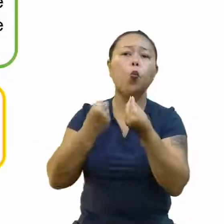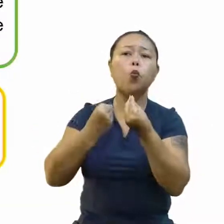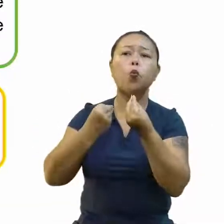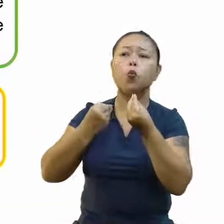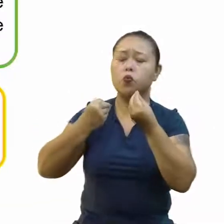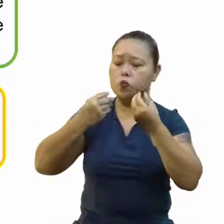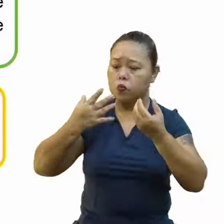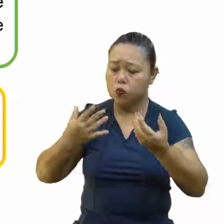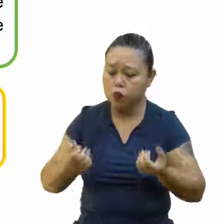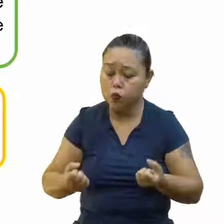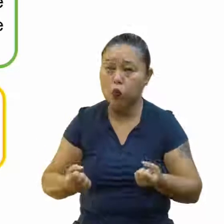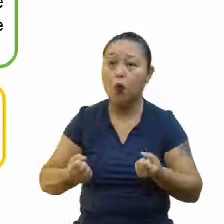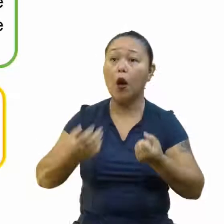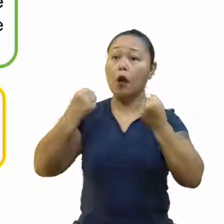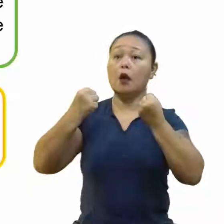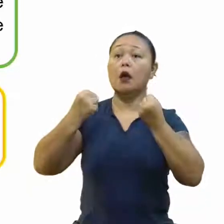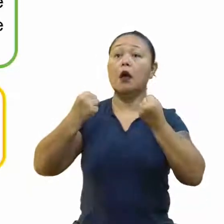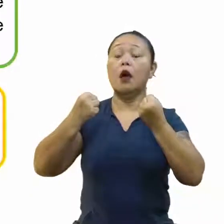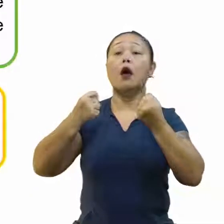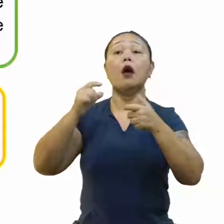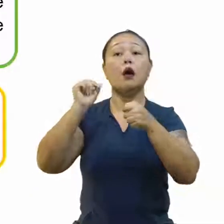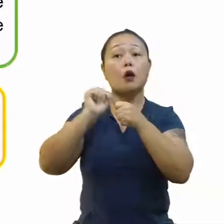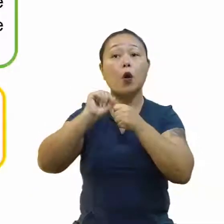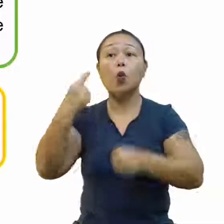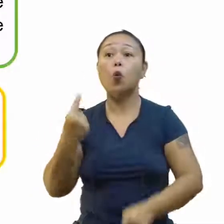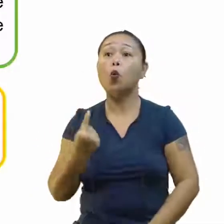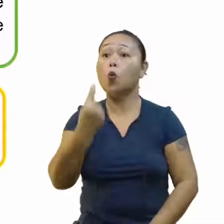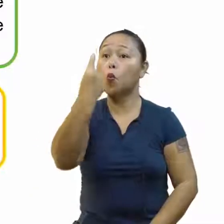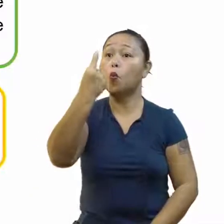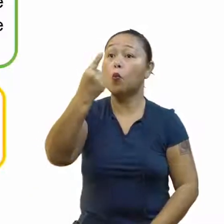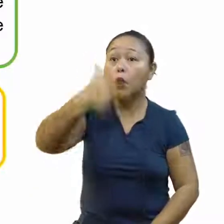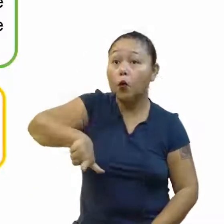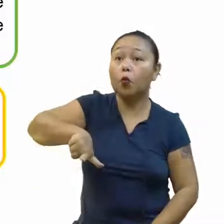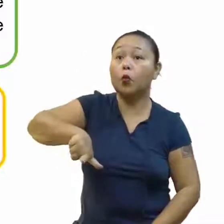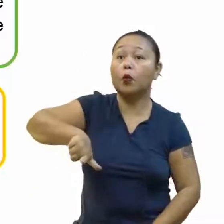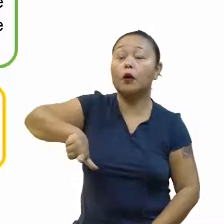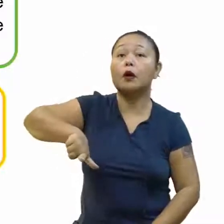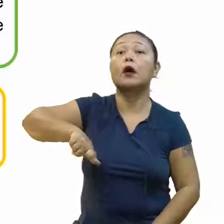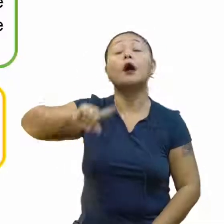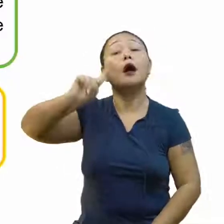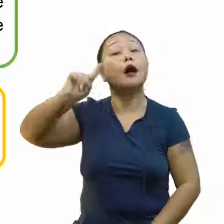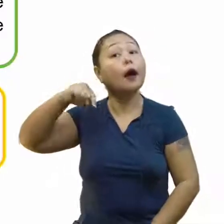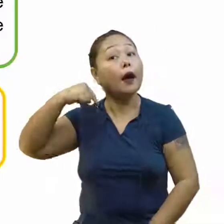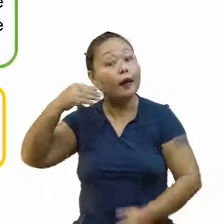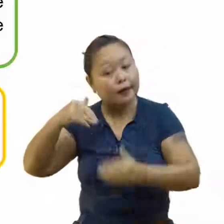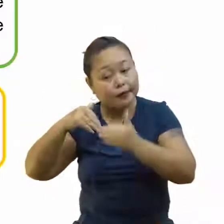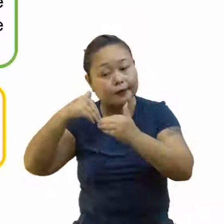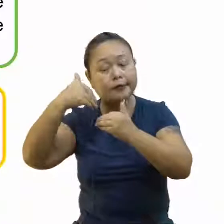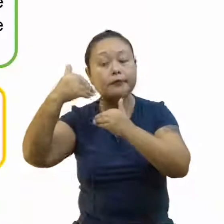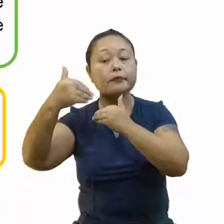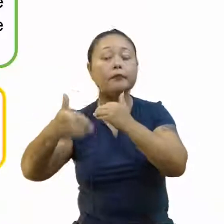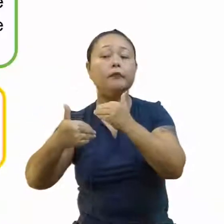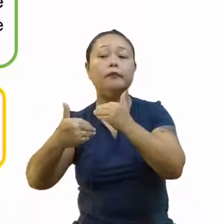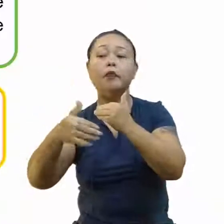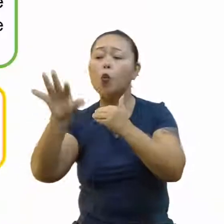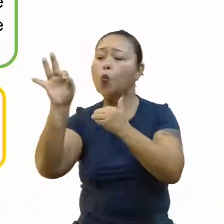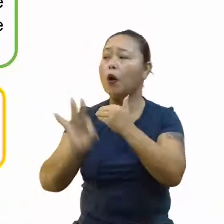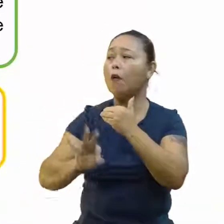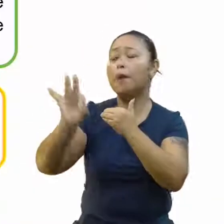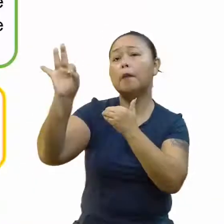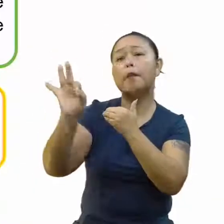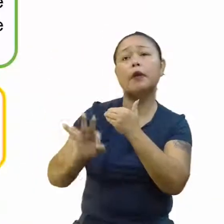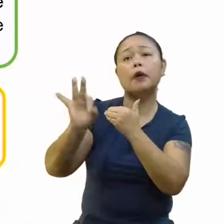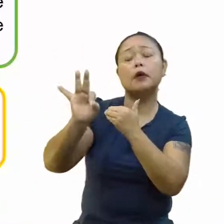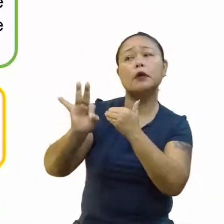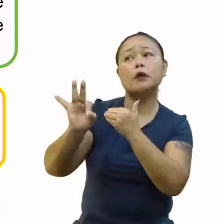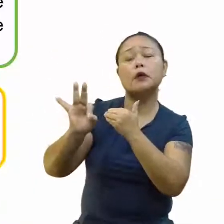de uma vez só e realizar uma única repetição? A partir dessa carga, ele tira um percentual para